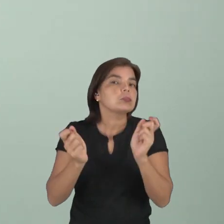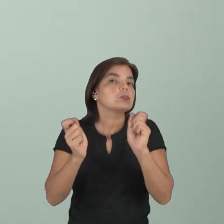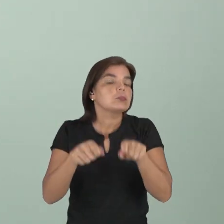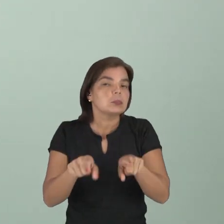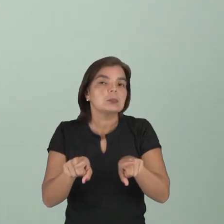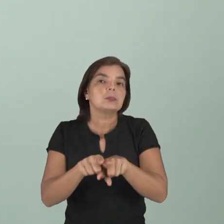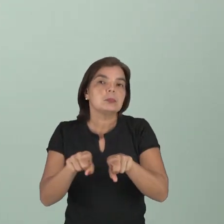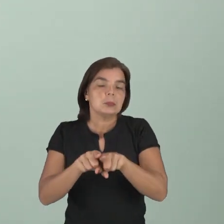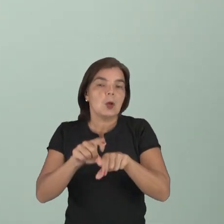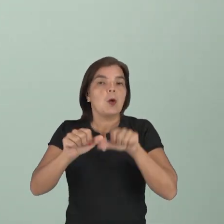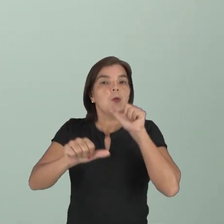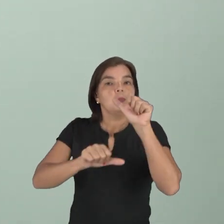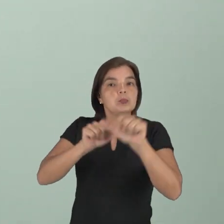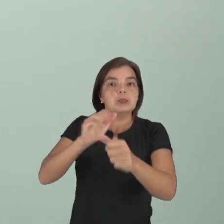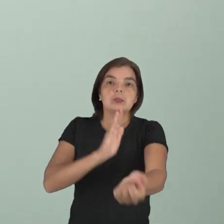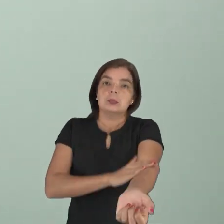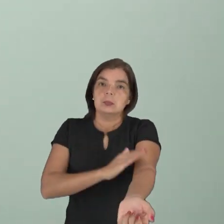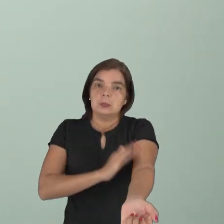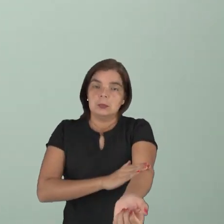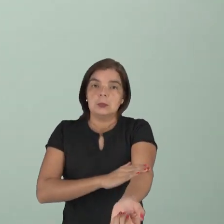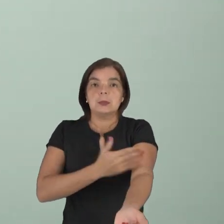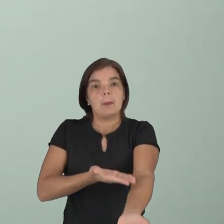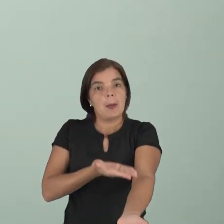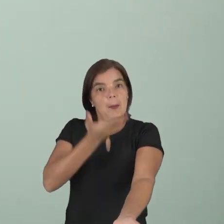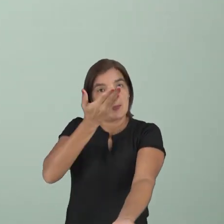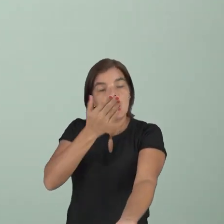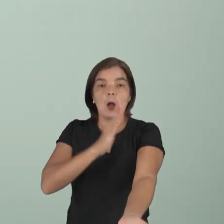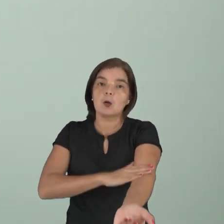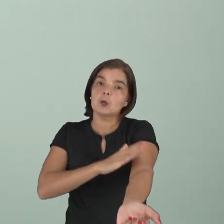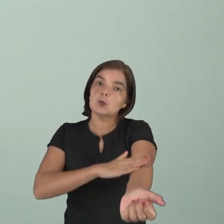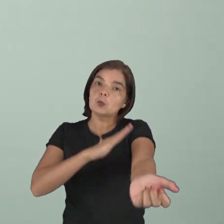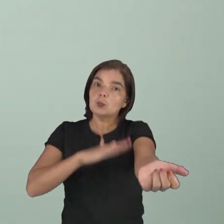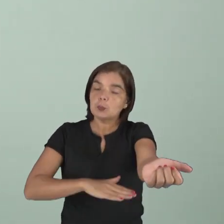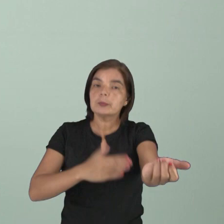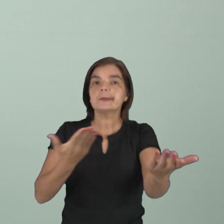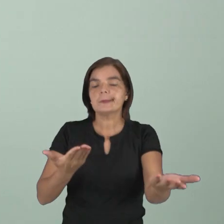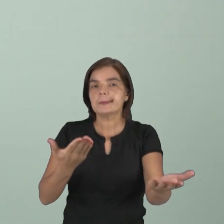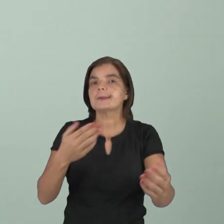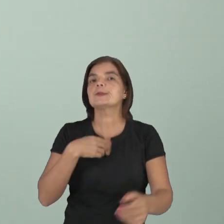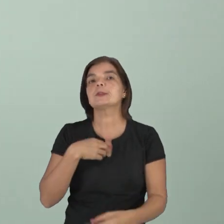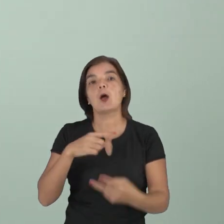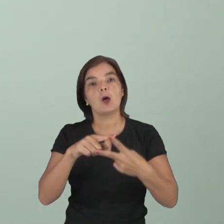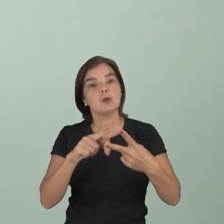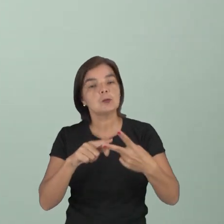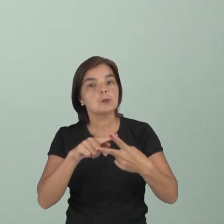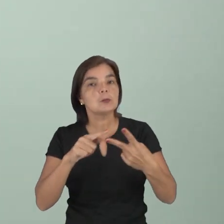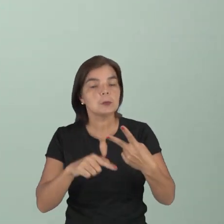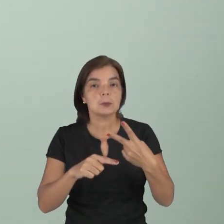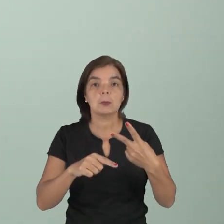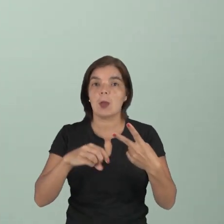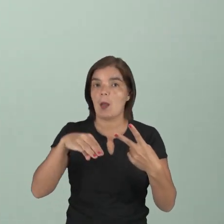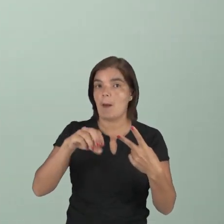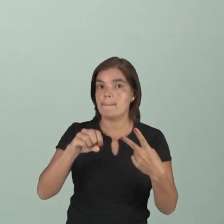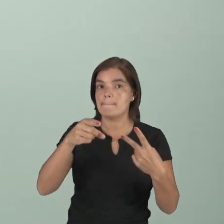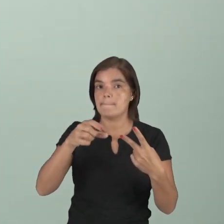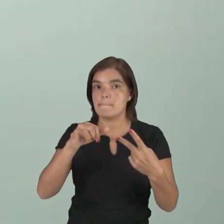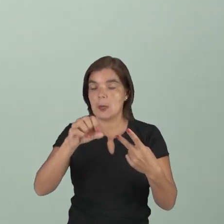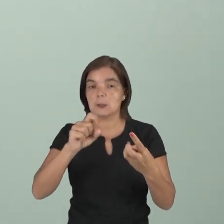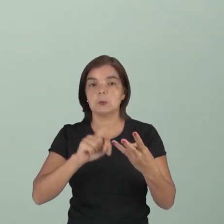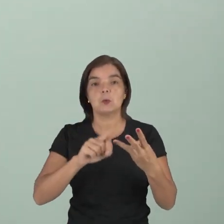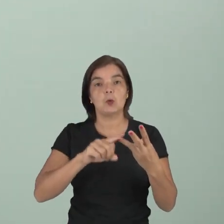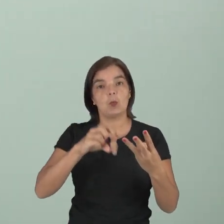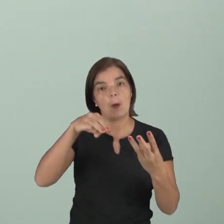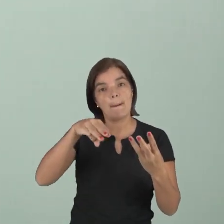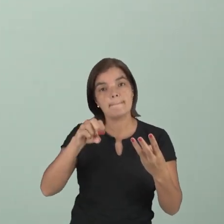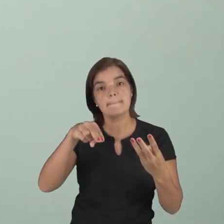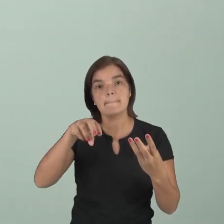pode haver alteração de pressão, tanto para mais quanto para menos, e isso nas duas, tanto a máxima, que é a sístole, quanto